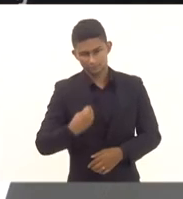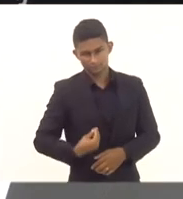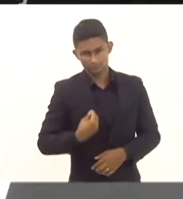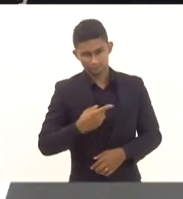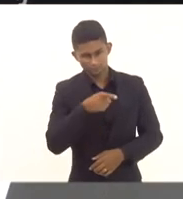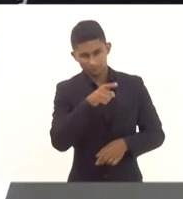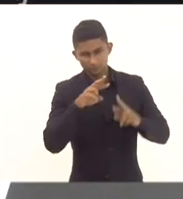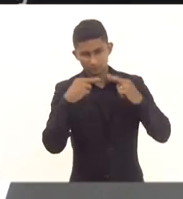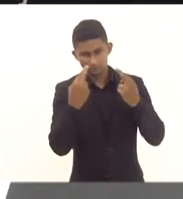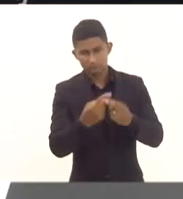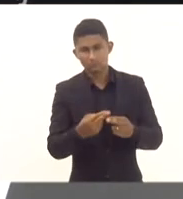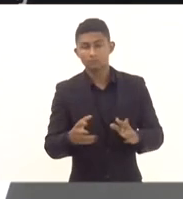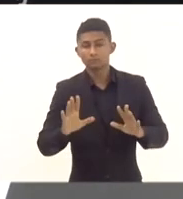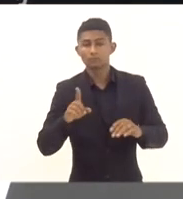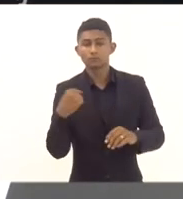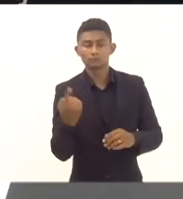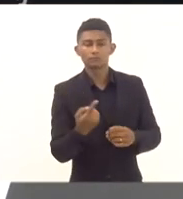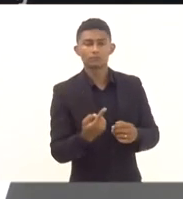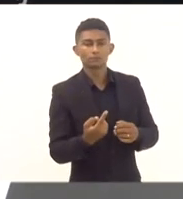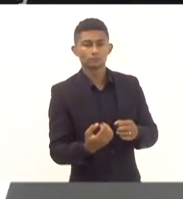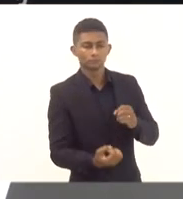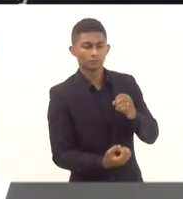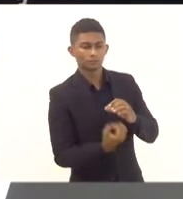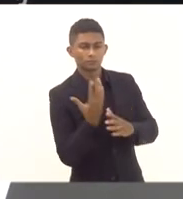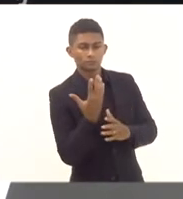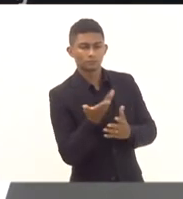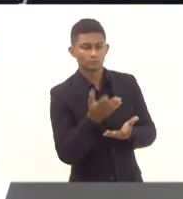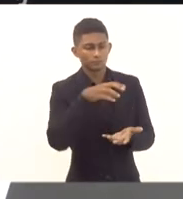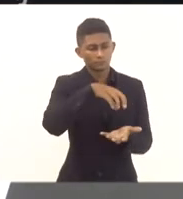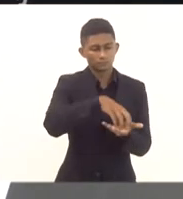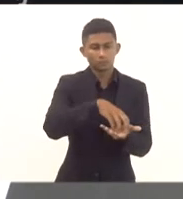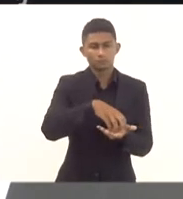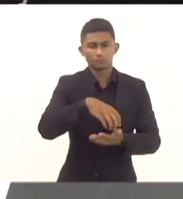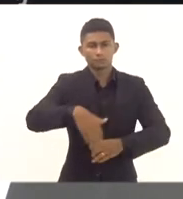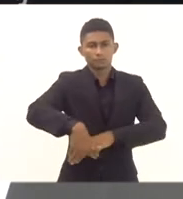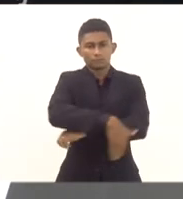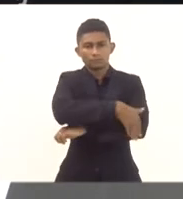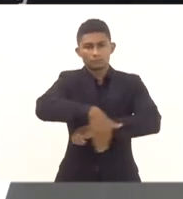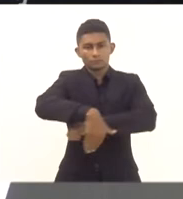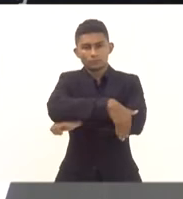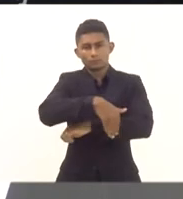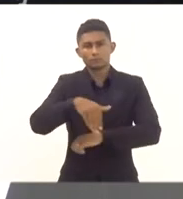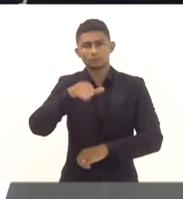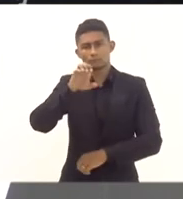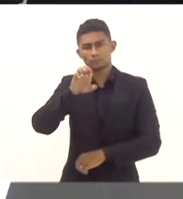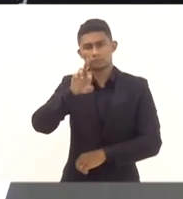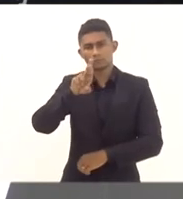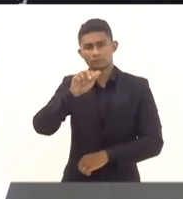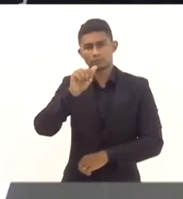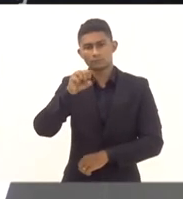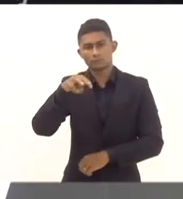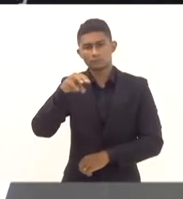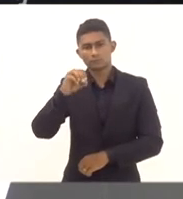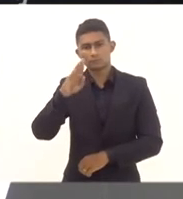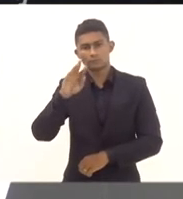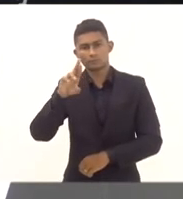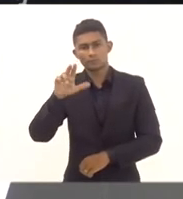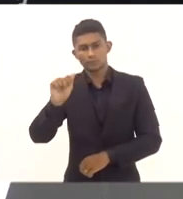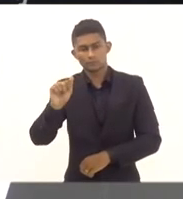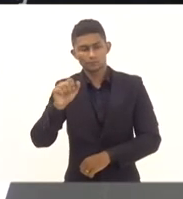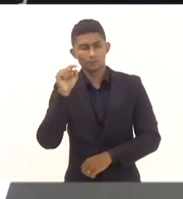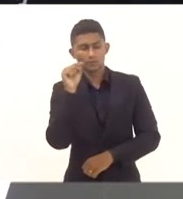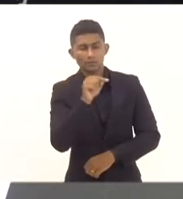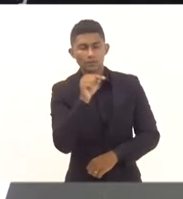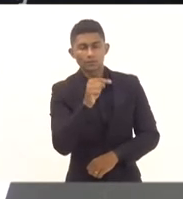nós contamos um posto olho é hoje na Erasmo Braga é aonde o dia tem passado cerca de